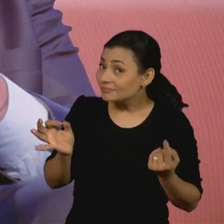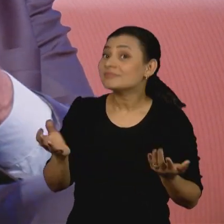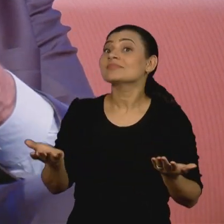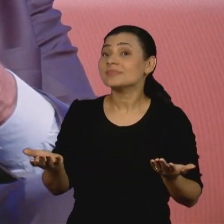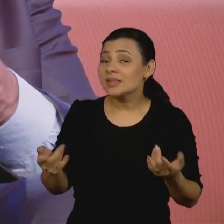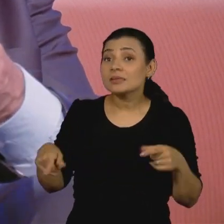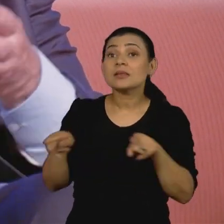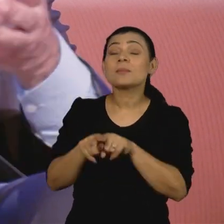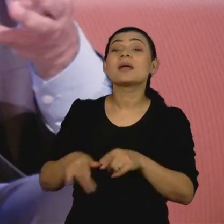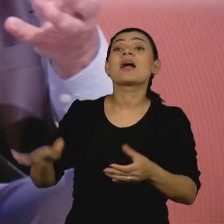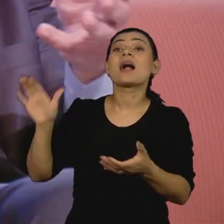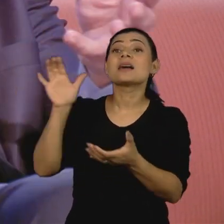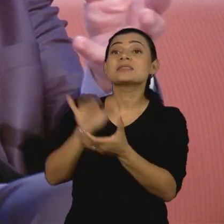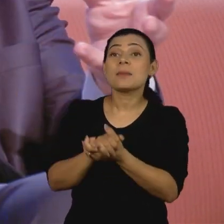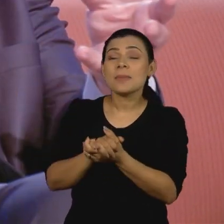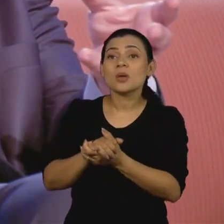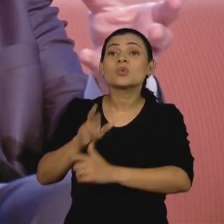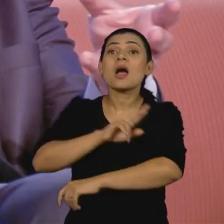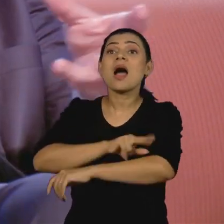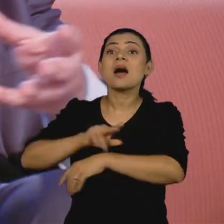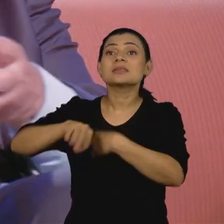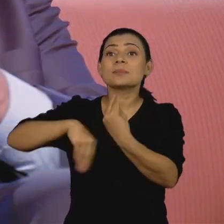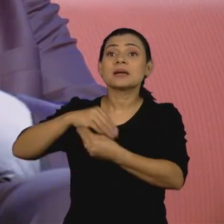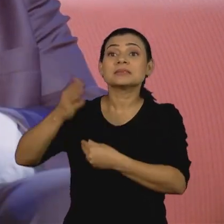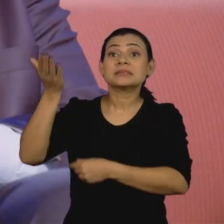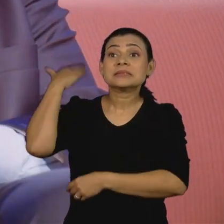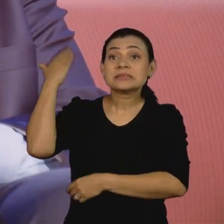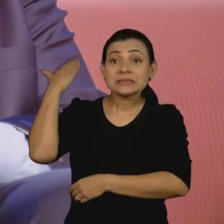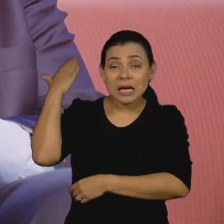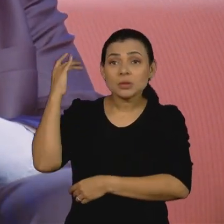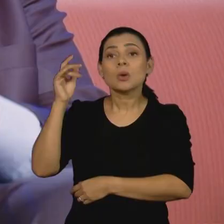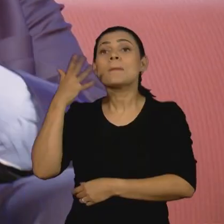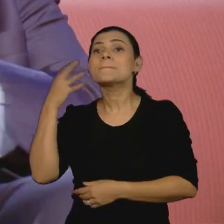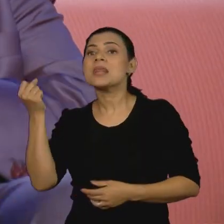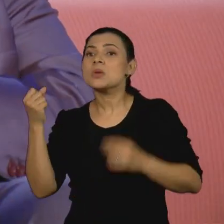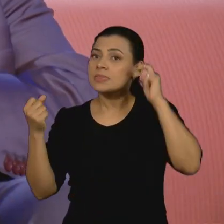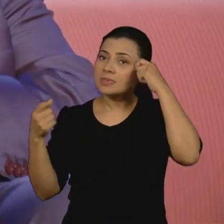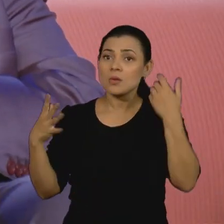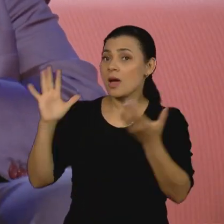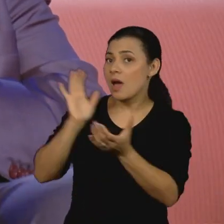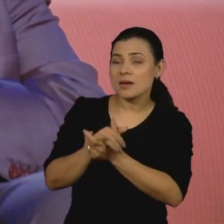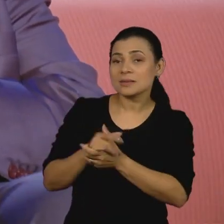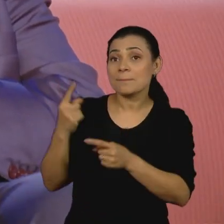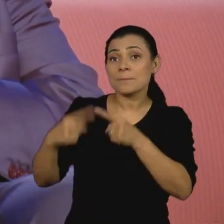casamento interracial já foi considerado crime antes. Hoje é crime